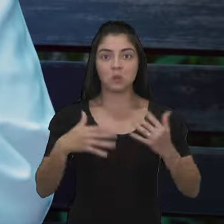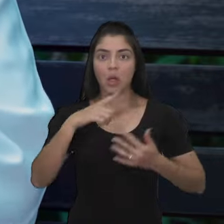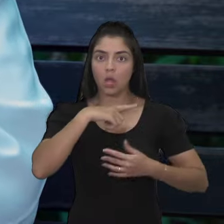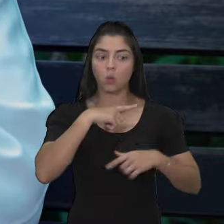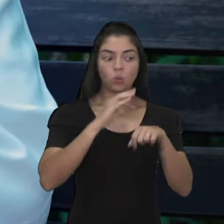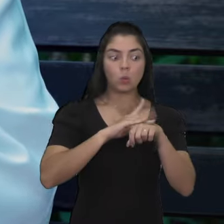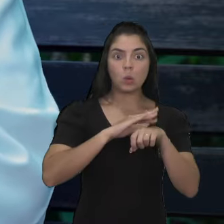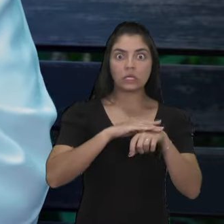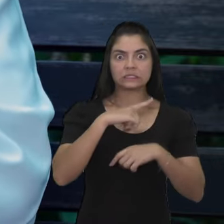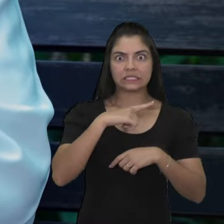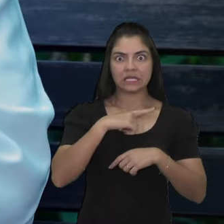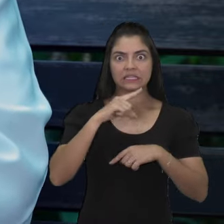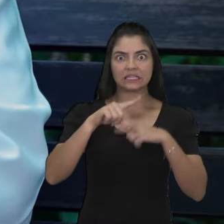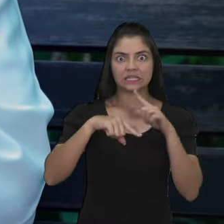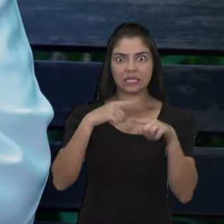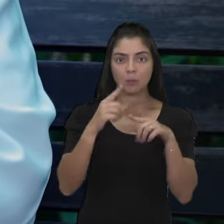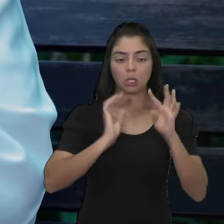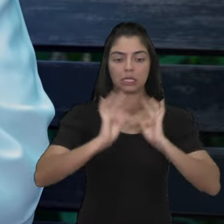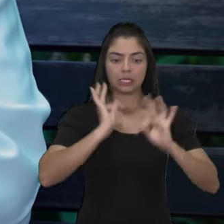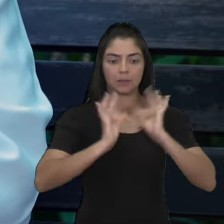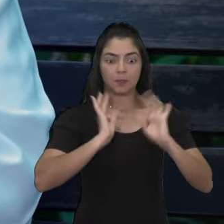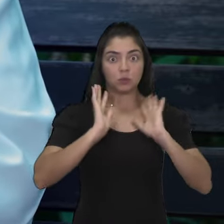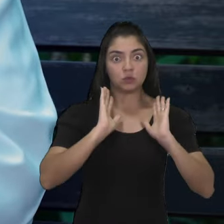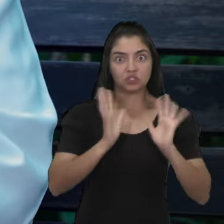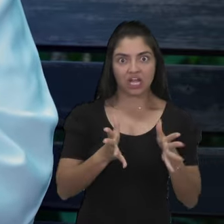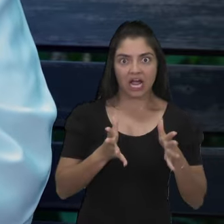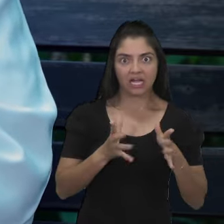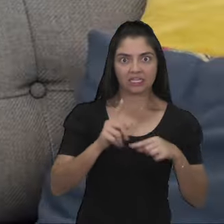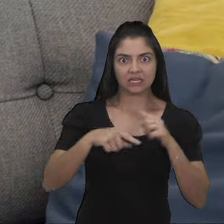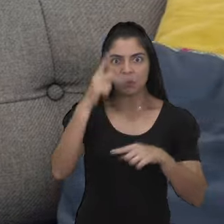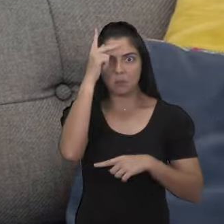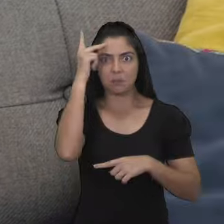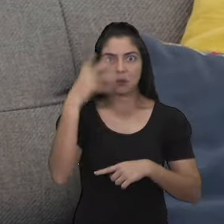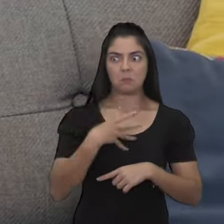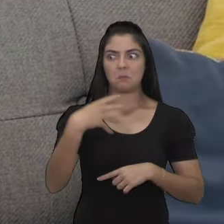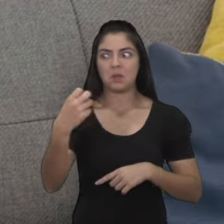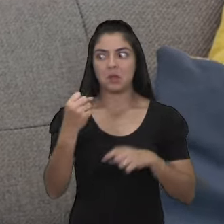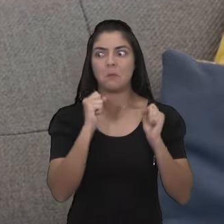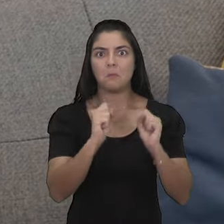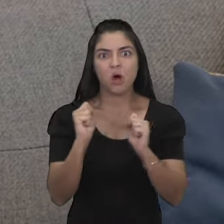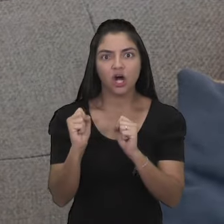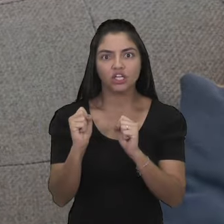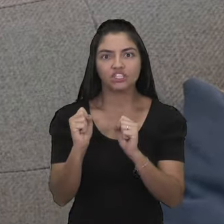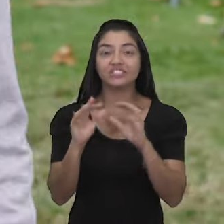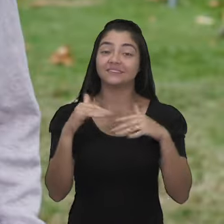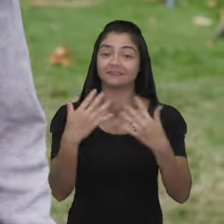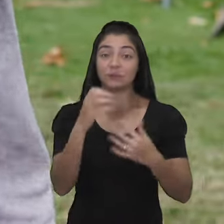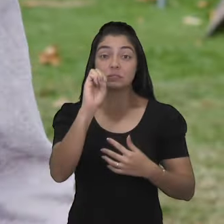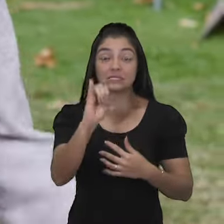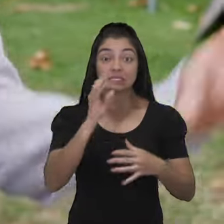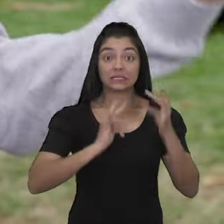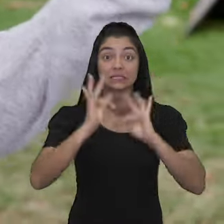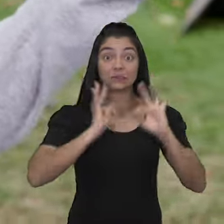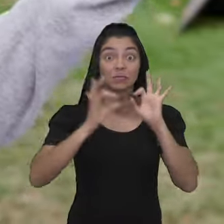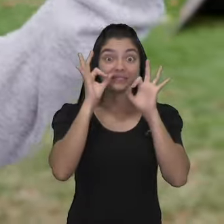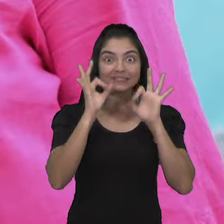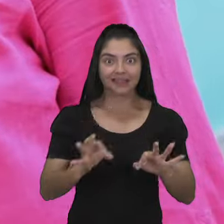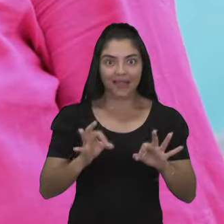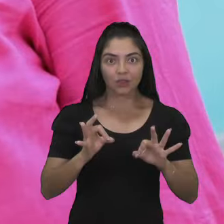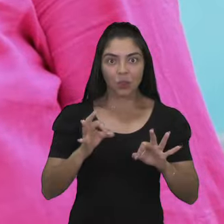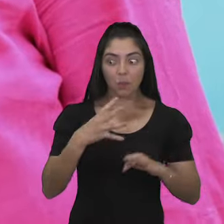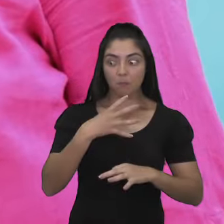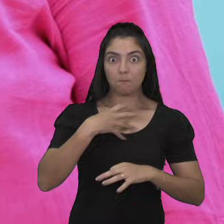Pessoas portadoras de hanseníase que foram tratadas adequadamente são consideradas curadas e não transmitem mais a doença.